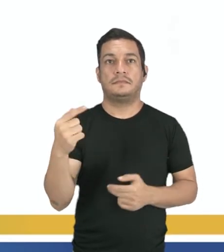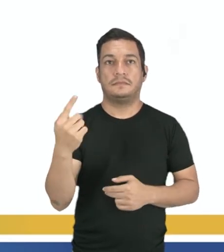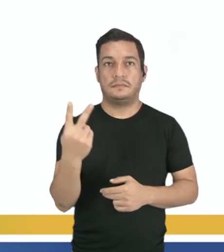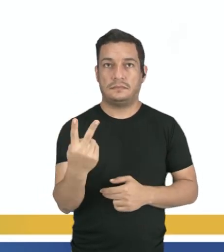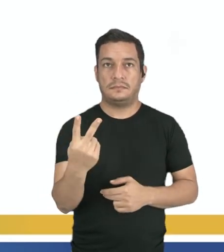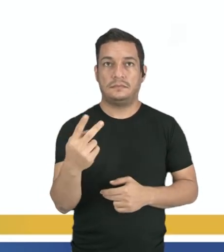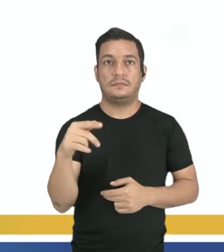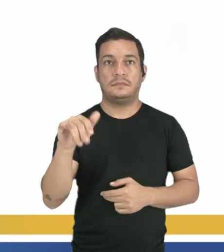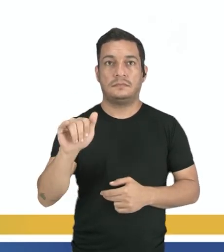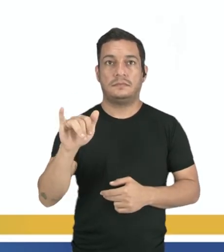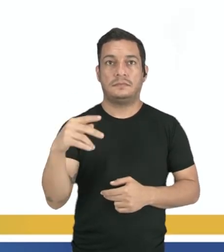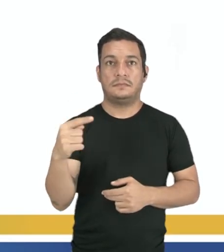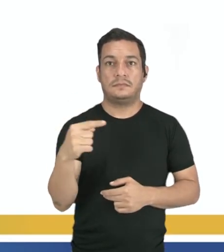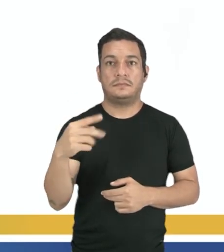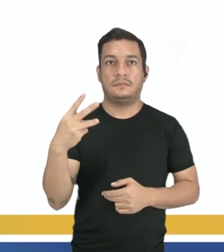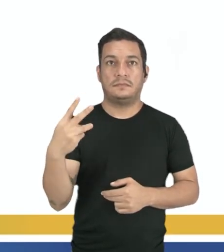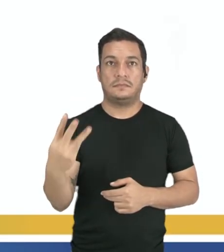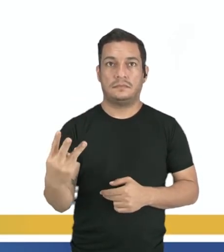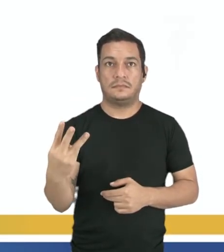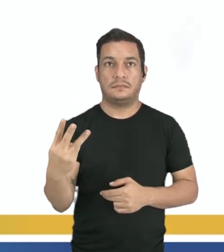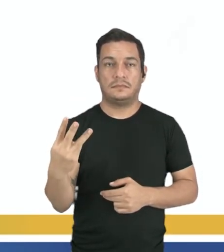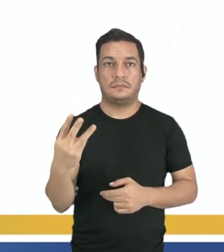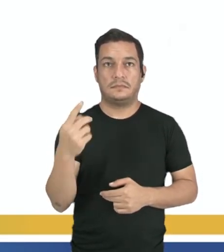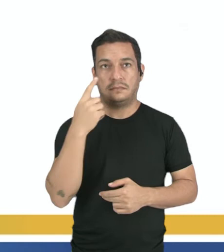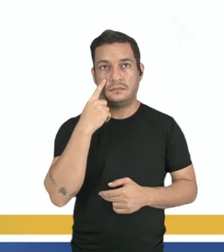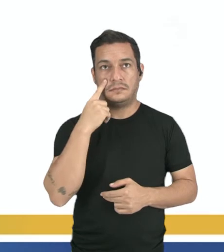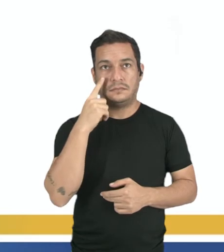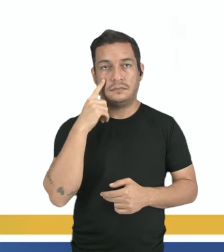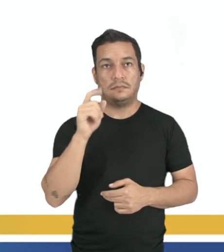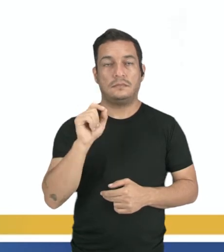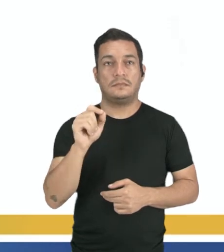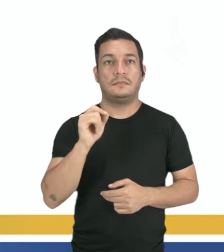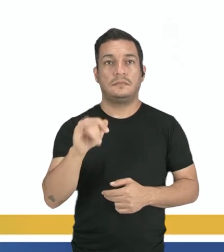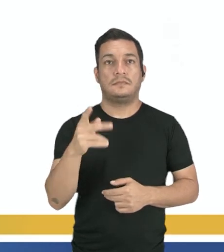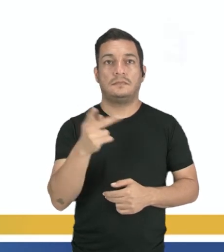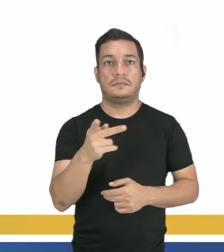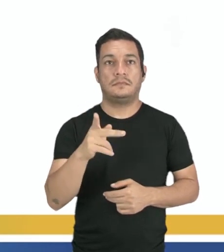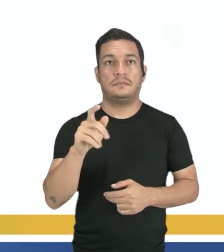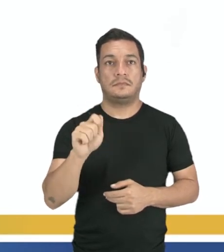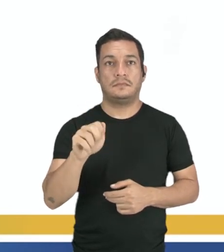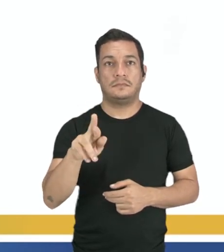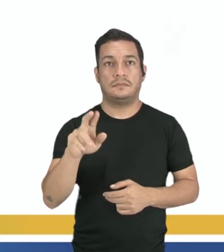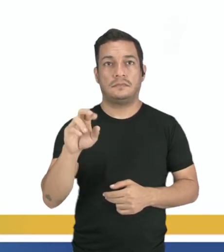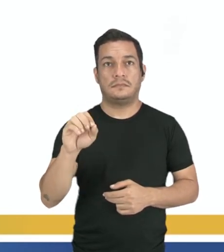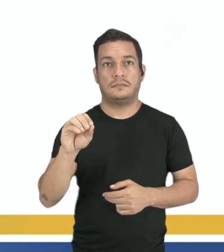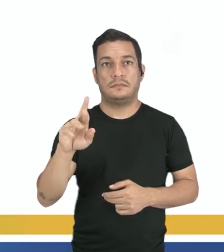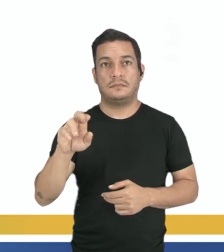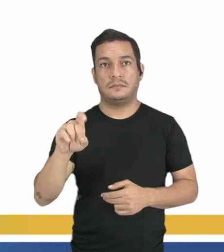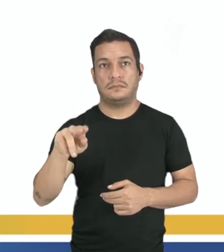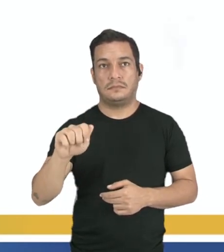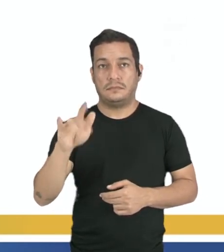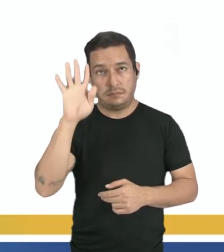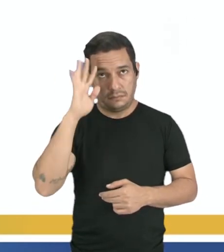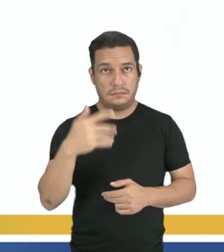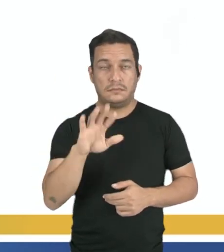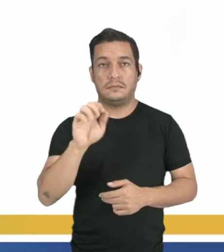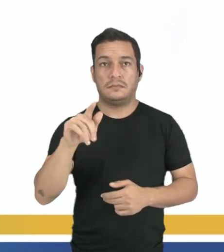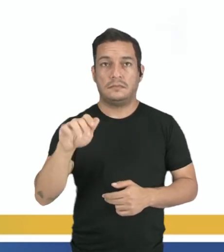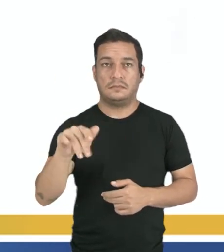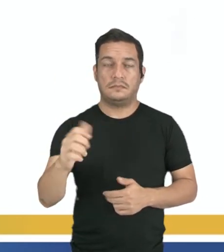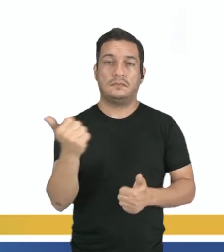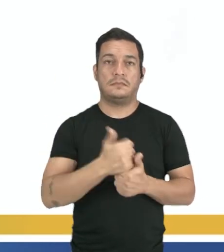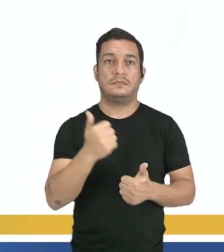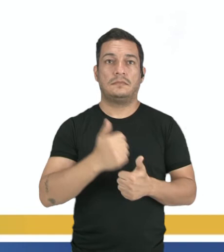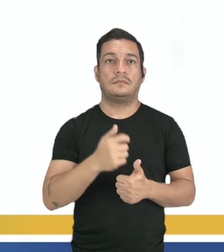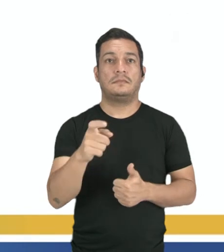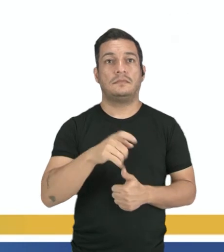2 e y igual a menos 3. Então, para a gente verificar se esse par ordenado é solução da nossa equação, faremos a substituição dos valores